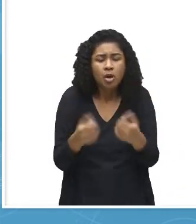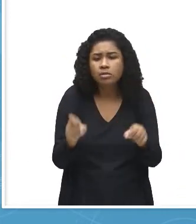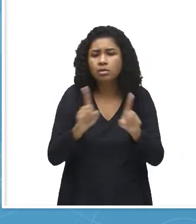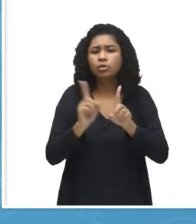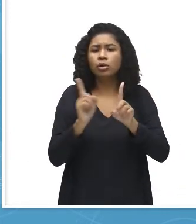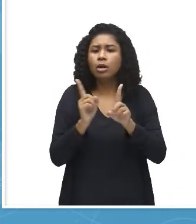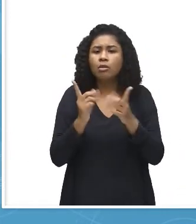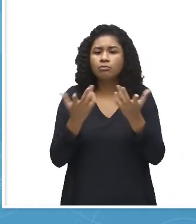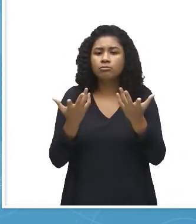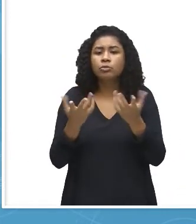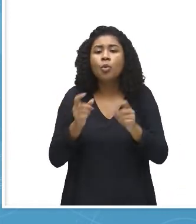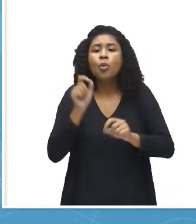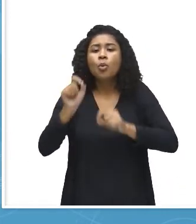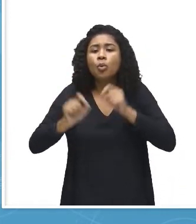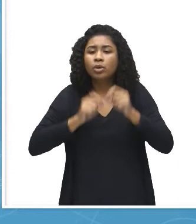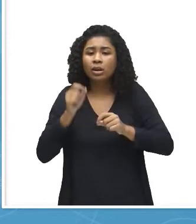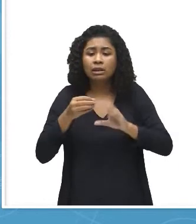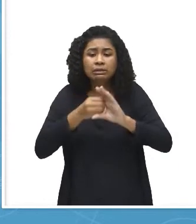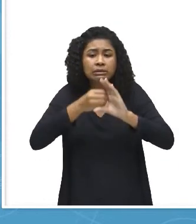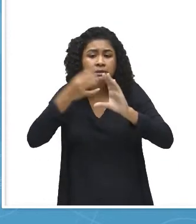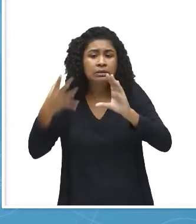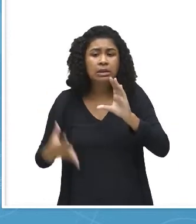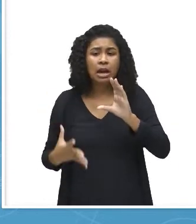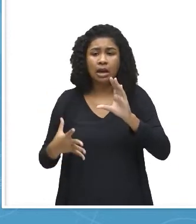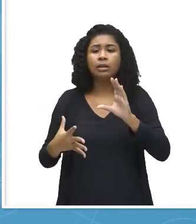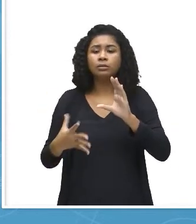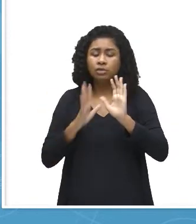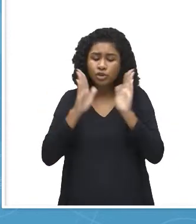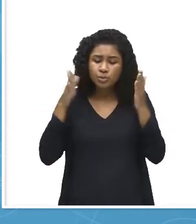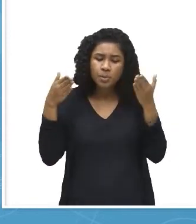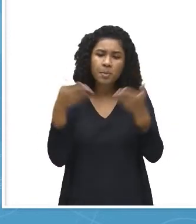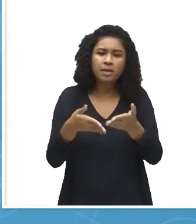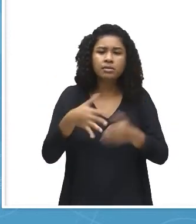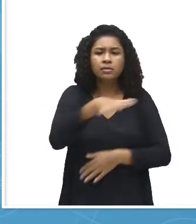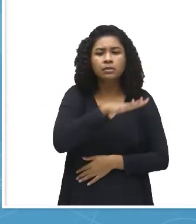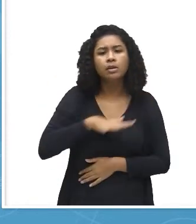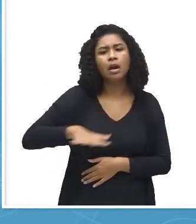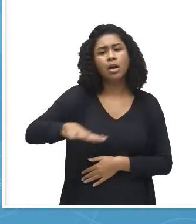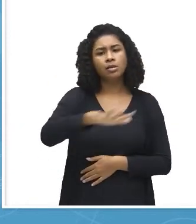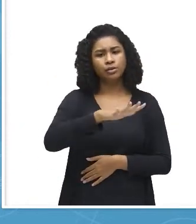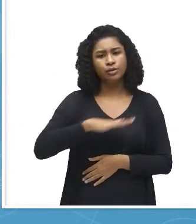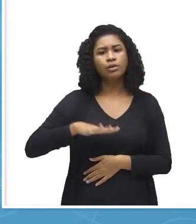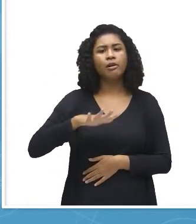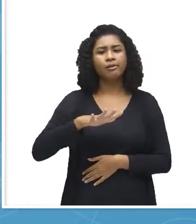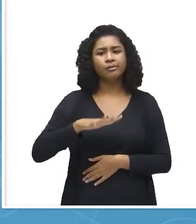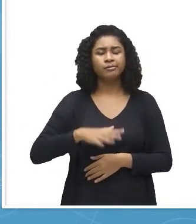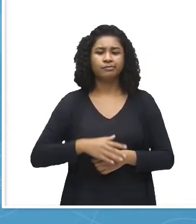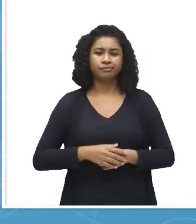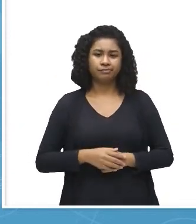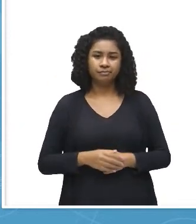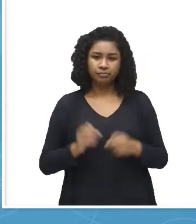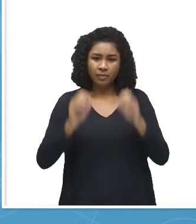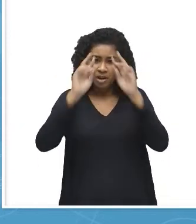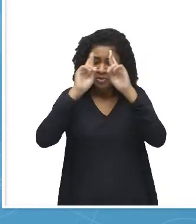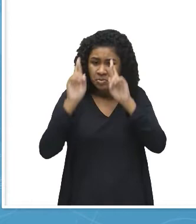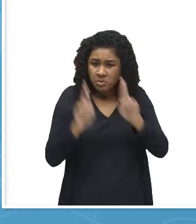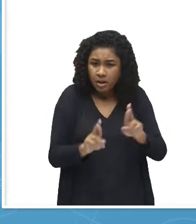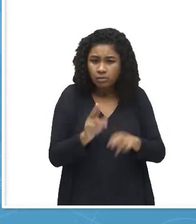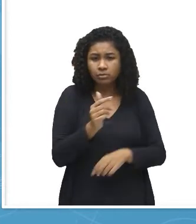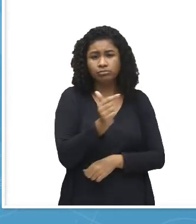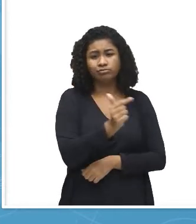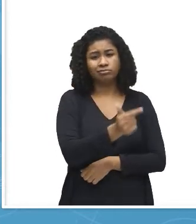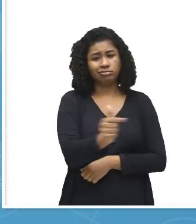coisas, as peculiaridades que existiam naquele território, naquele continente. Ok, gente? Vamos lá,